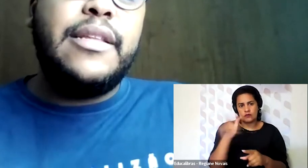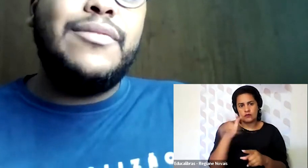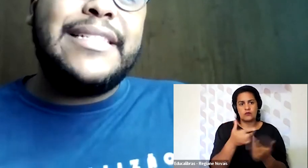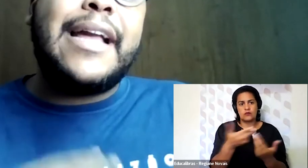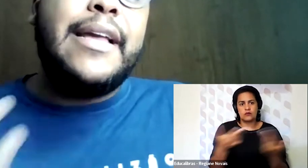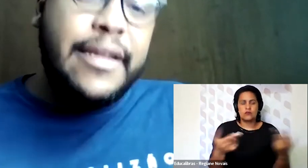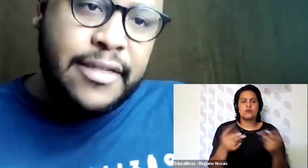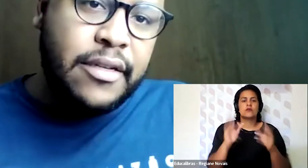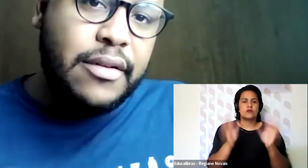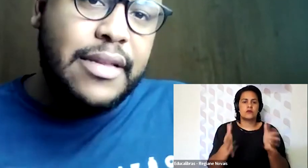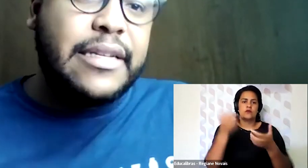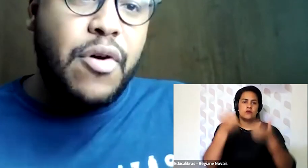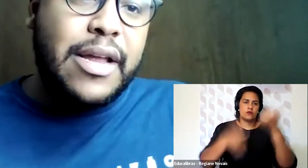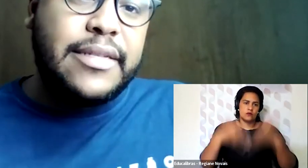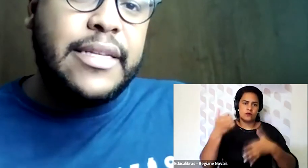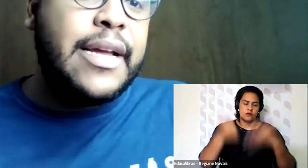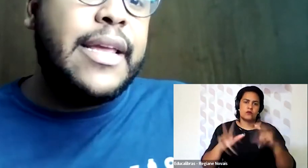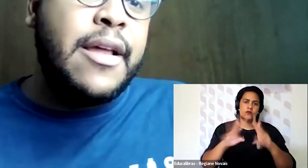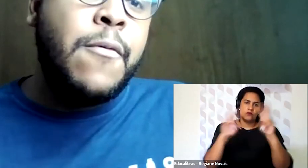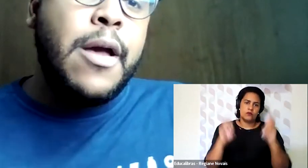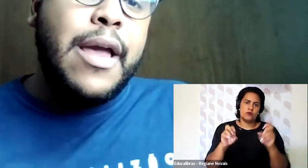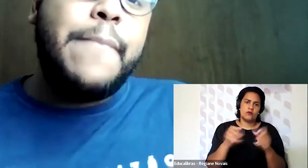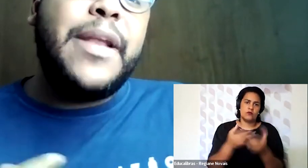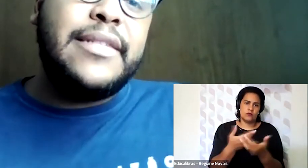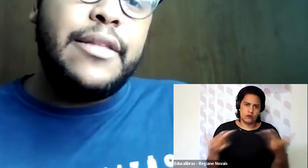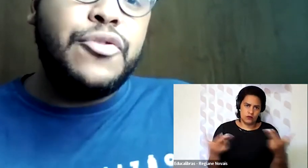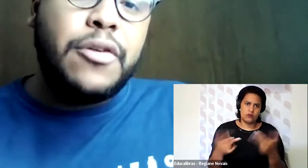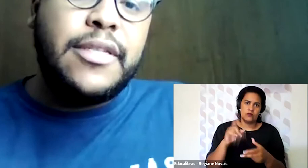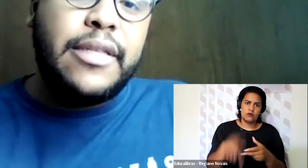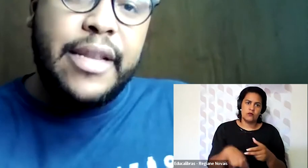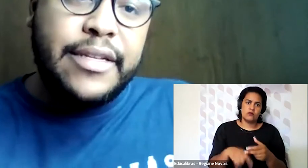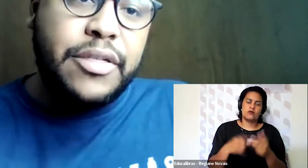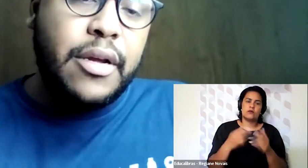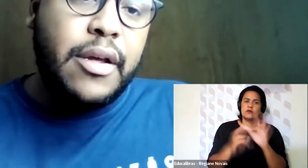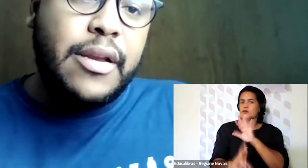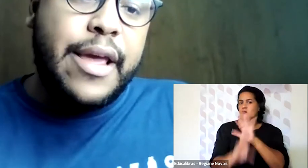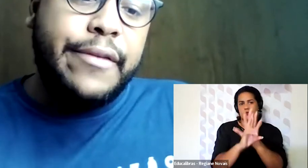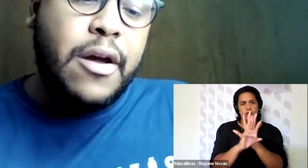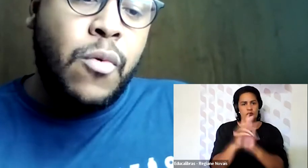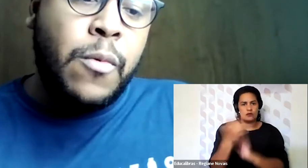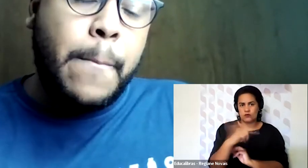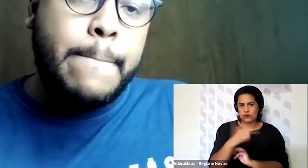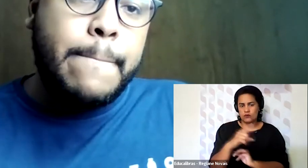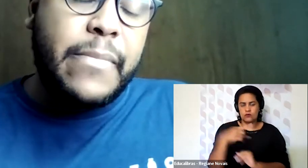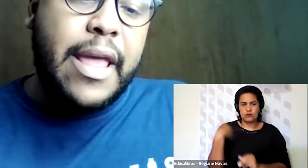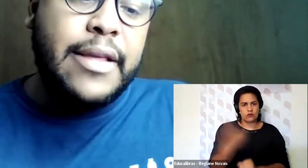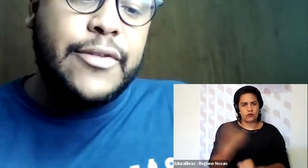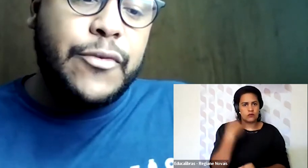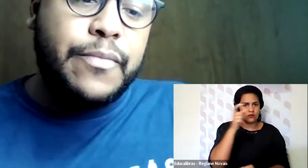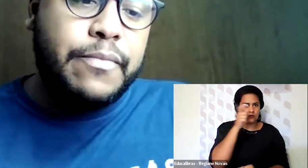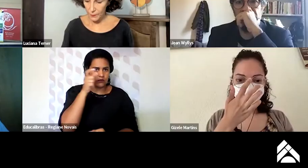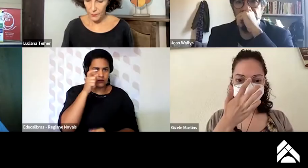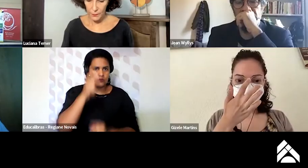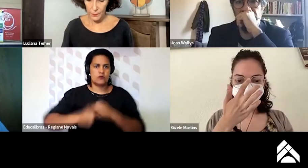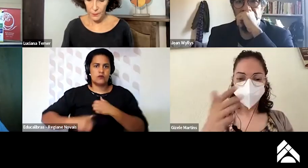no sentido dessa crise, dessa democracia que não representa os nossos interesses. Né? Então, é